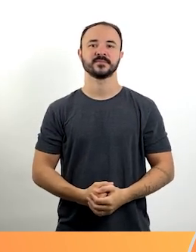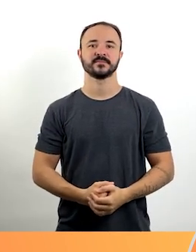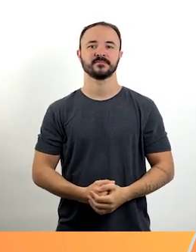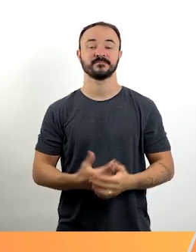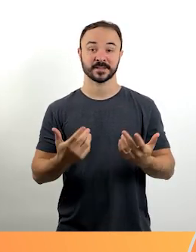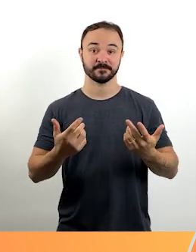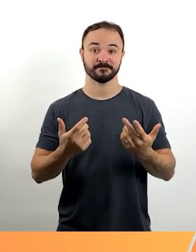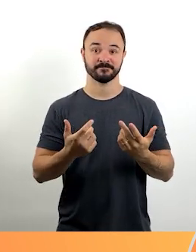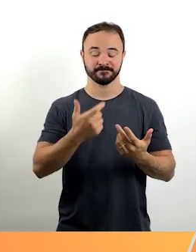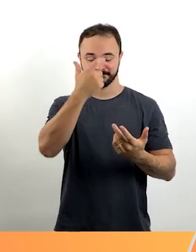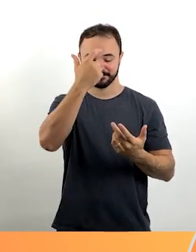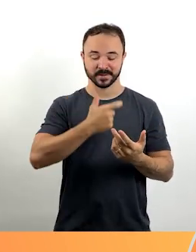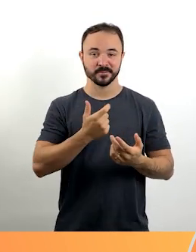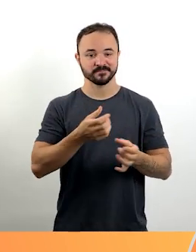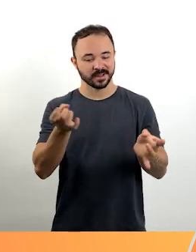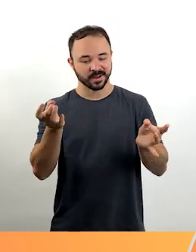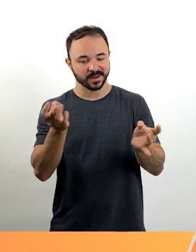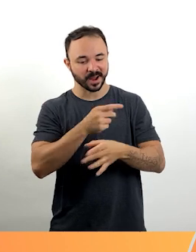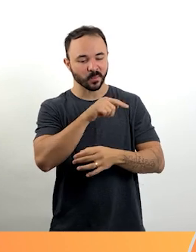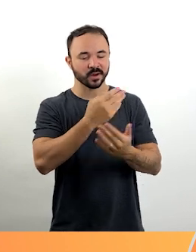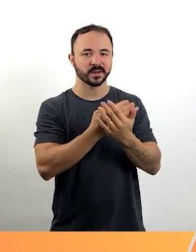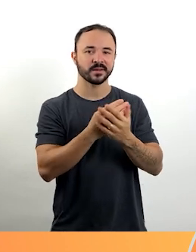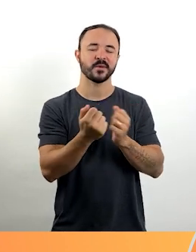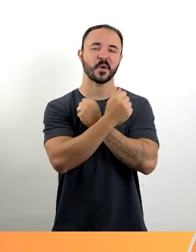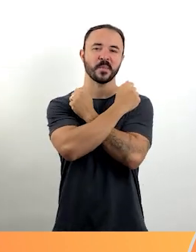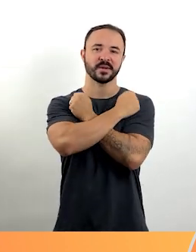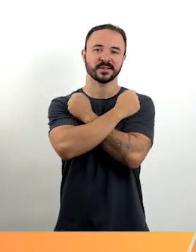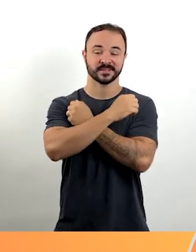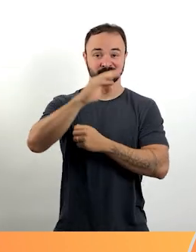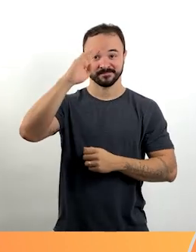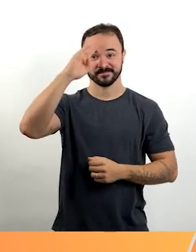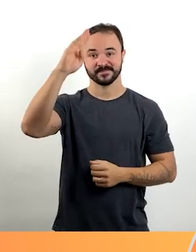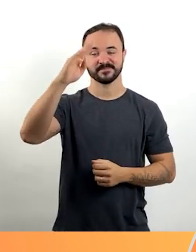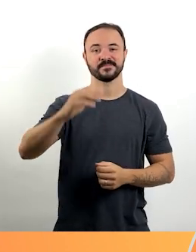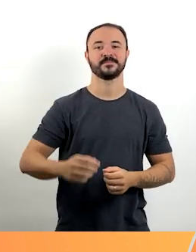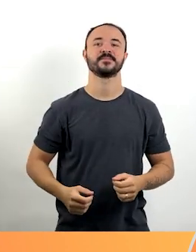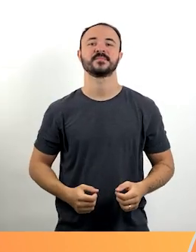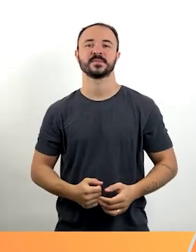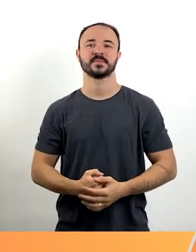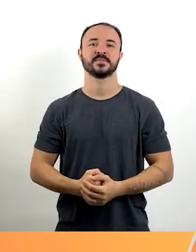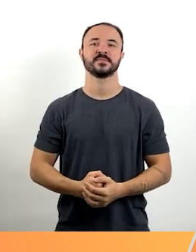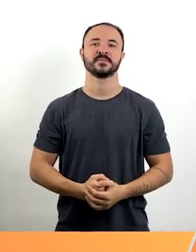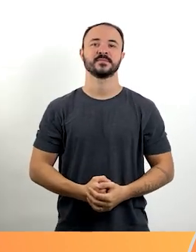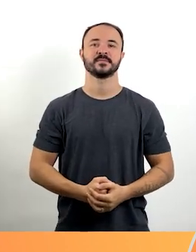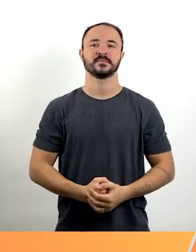E eu vou ficando por aqui. Meu grande abraço e até a nossa próxima aula.